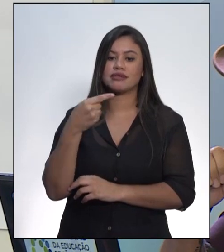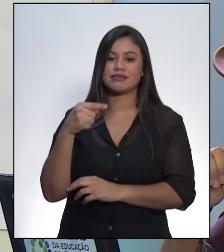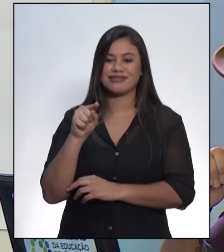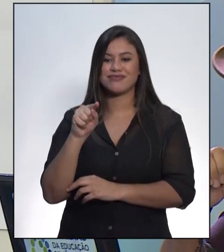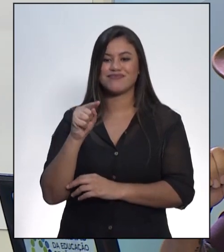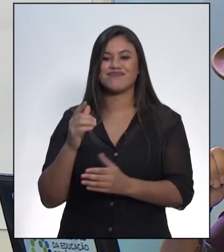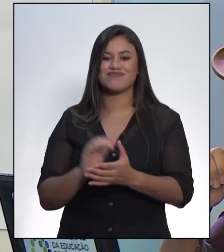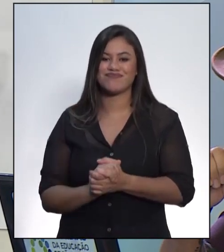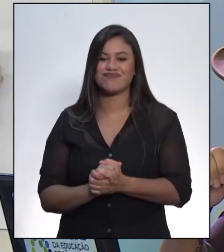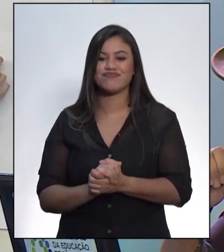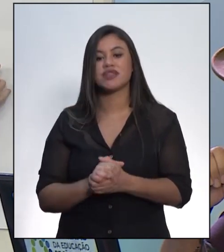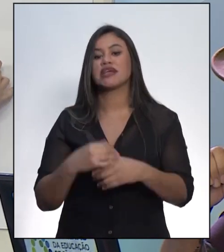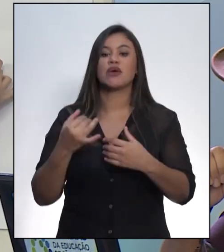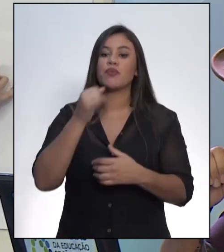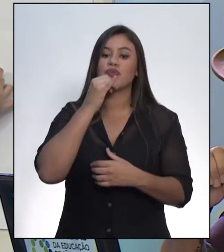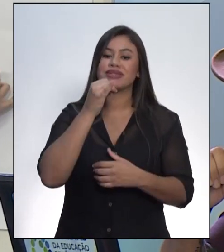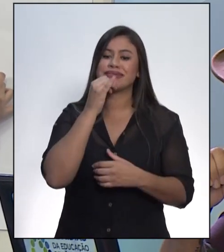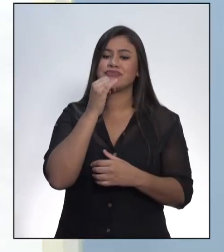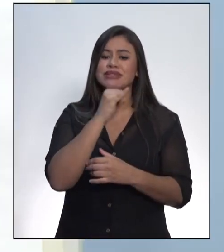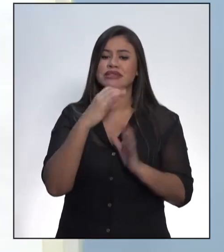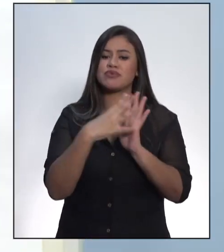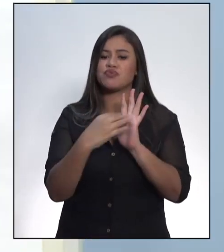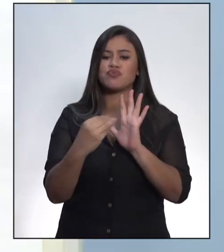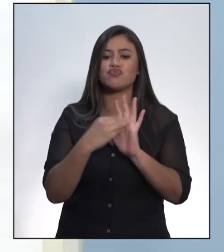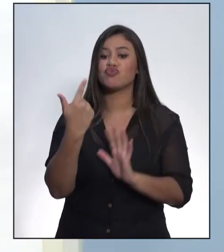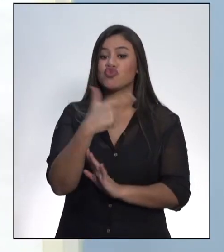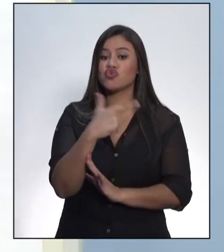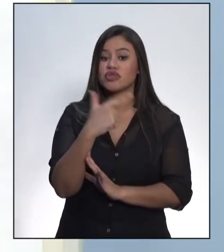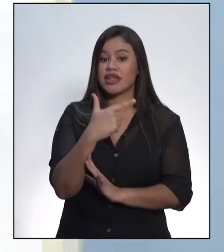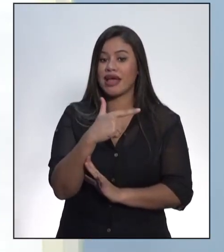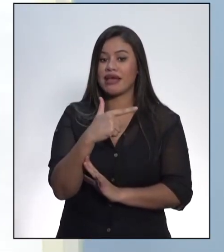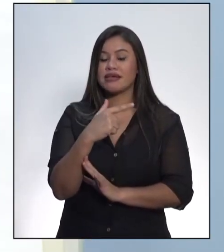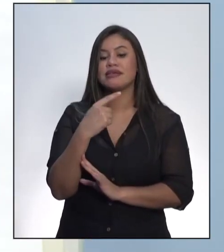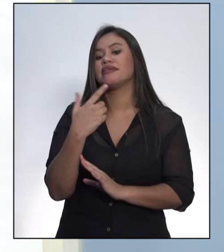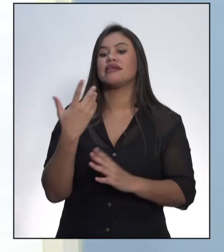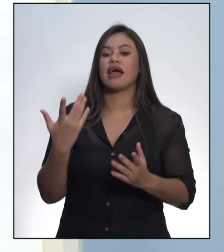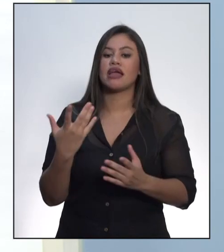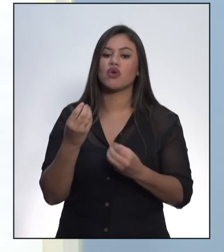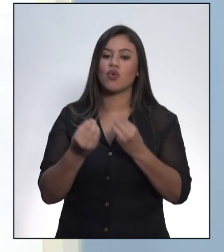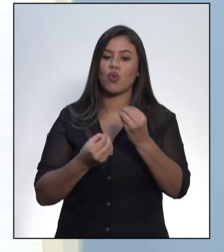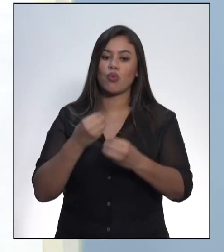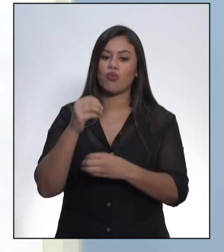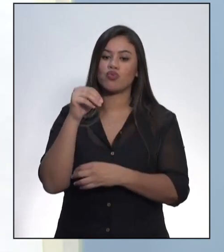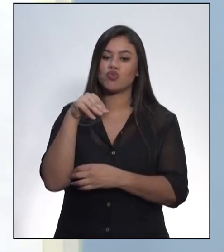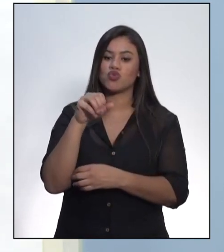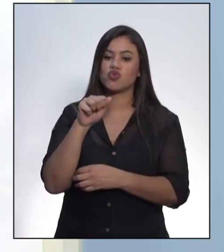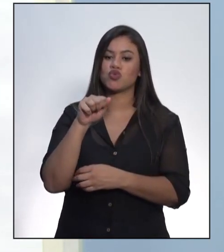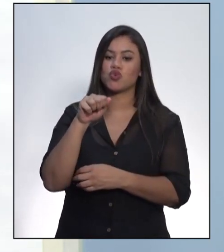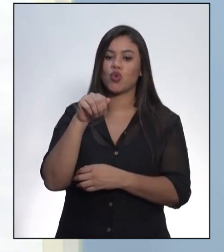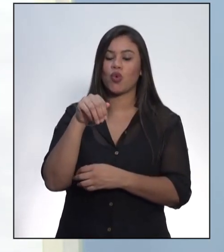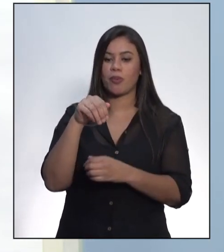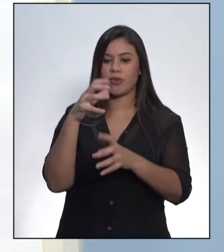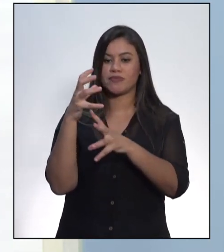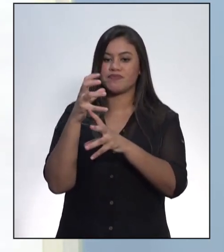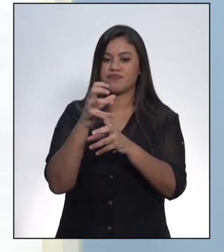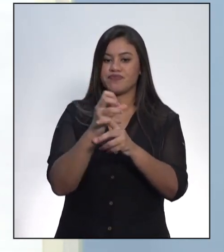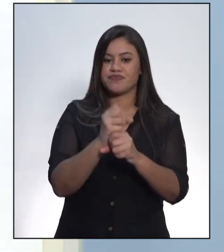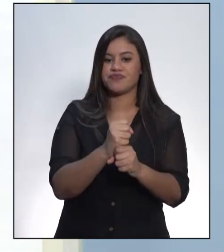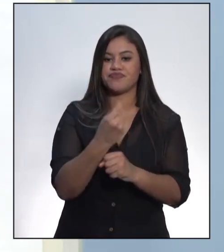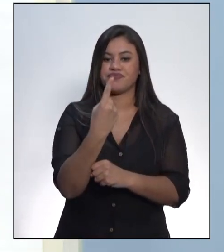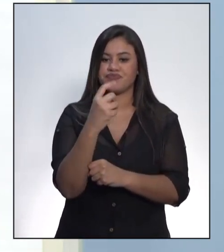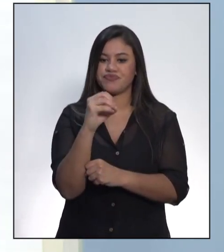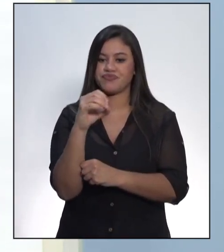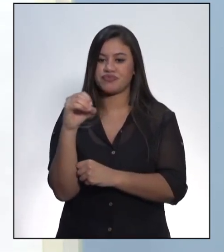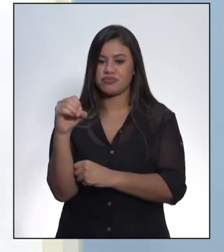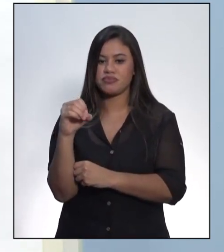dedução, eu faria da seguinte forma. A soma dos 100 primeiros termos é igual meu